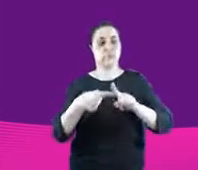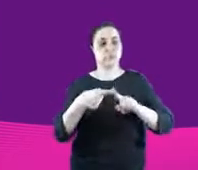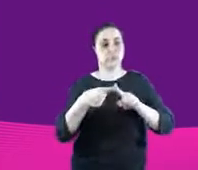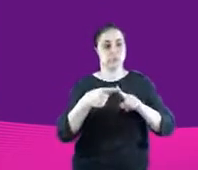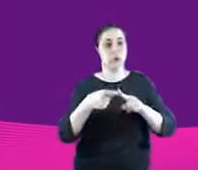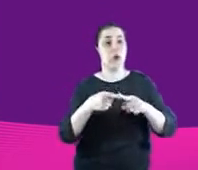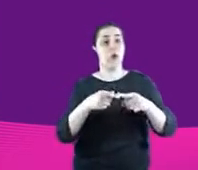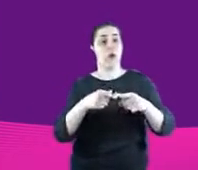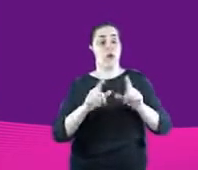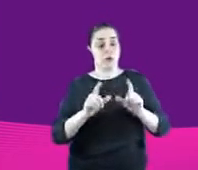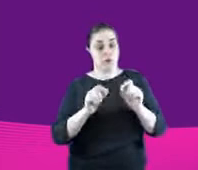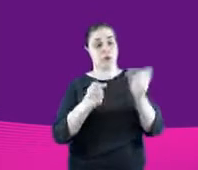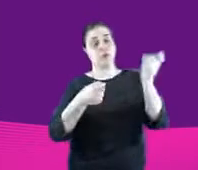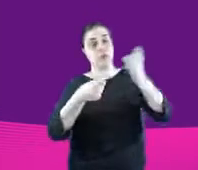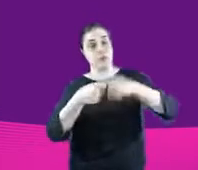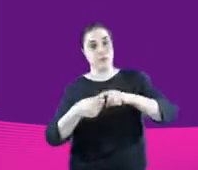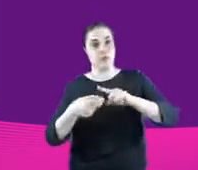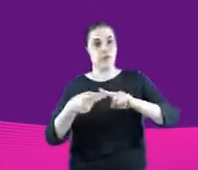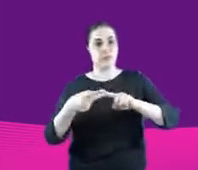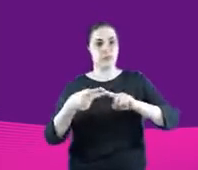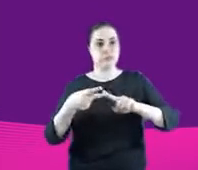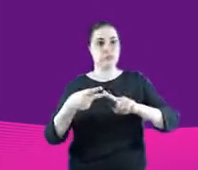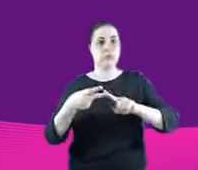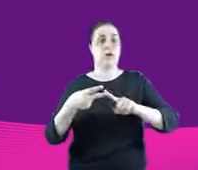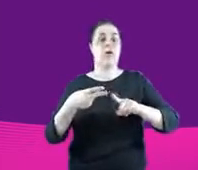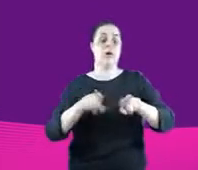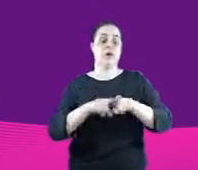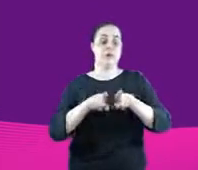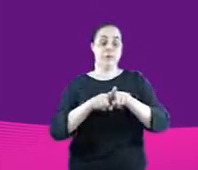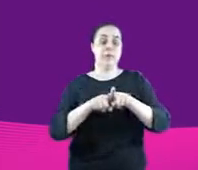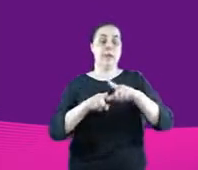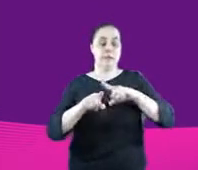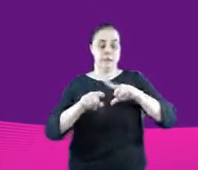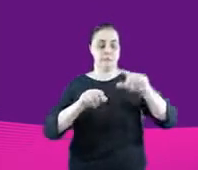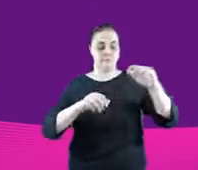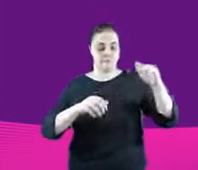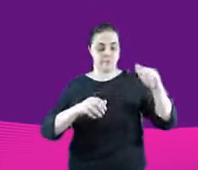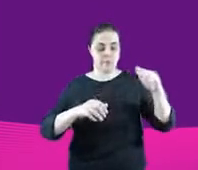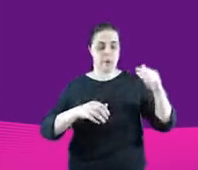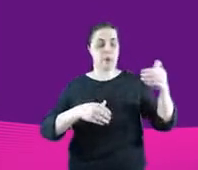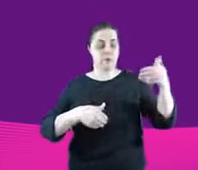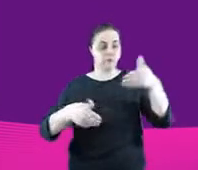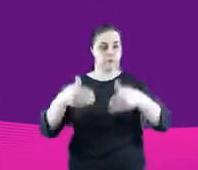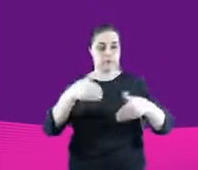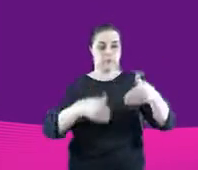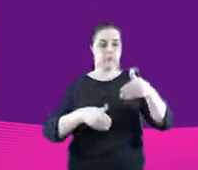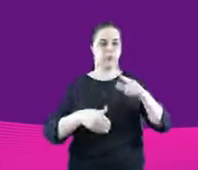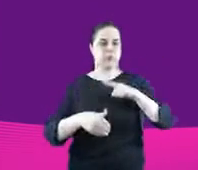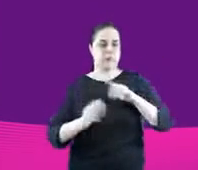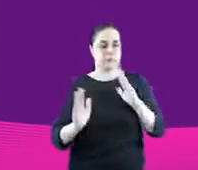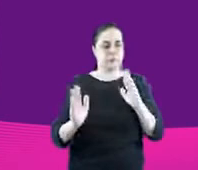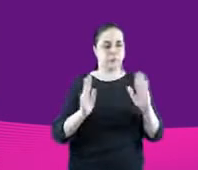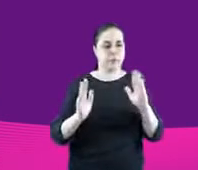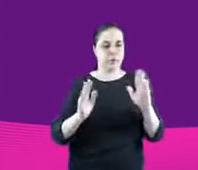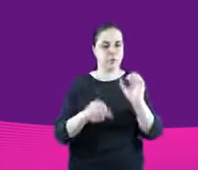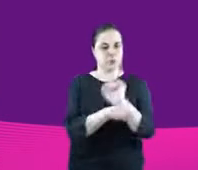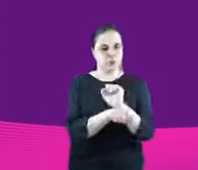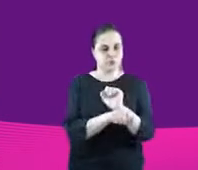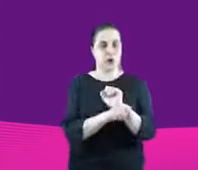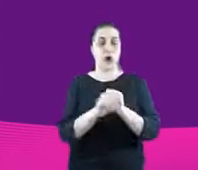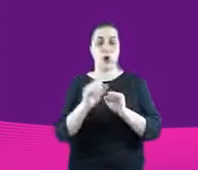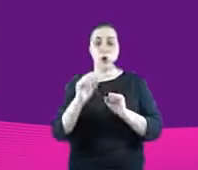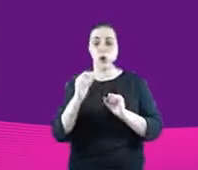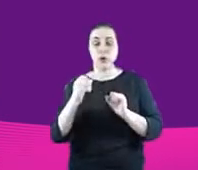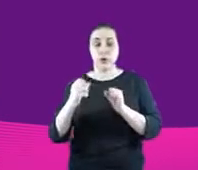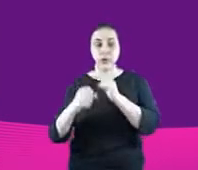1%, e ela está com uma latência de 2 a 5 anos, principalmente naqueles